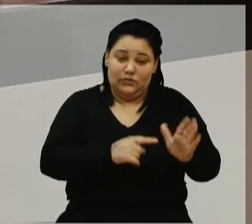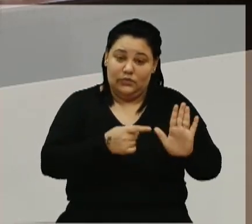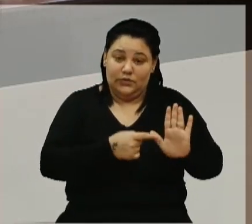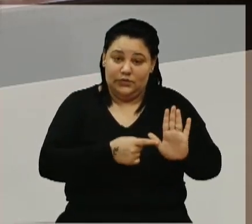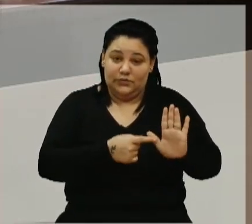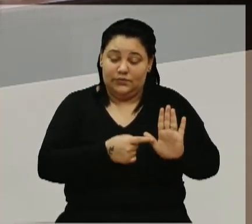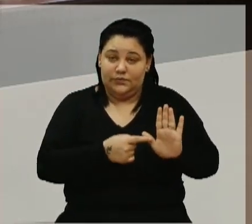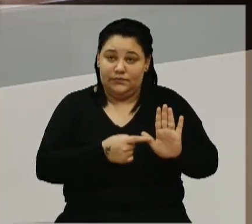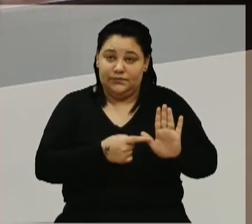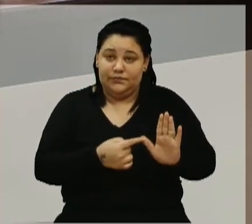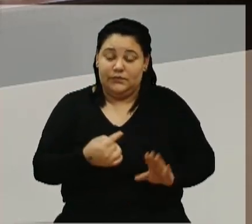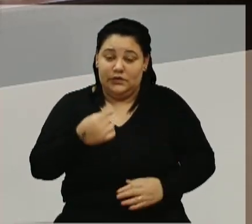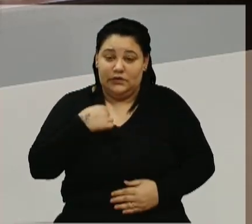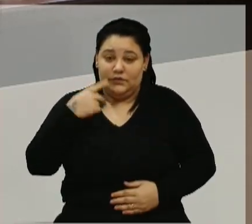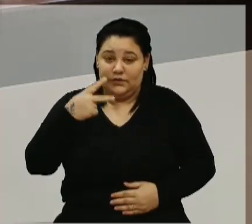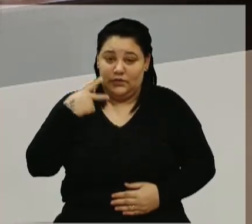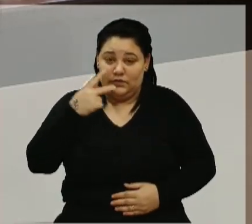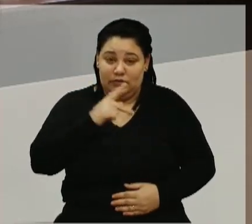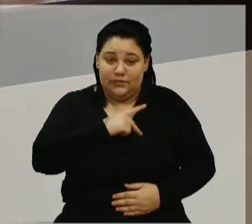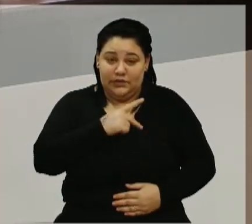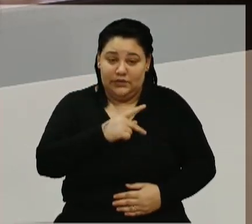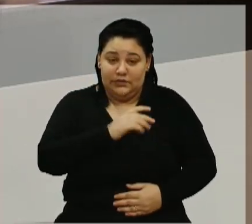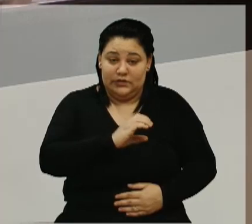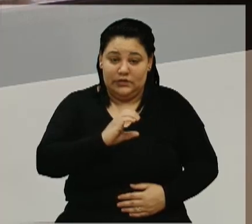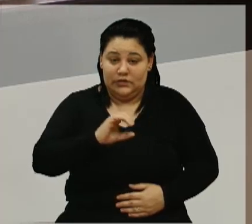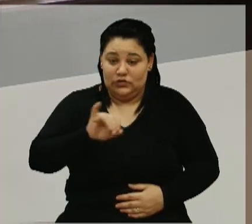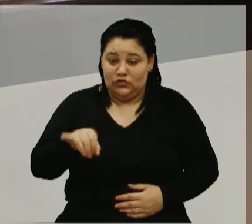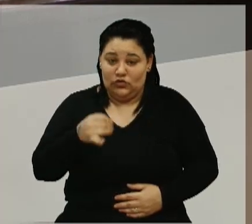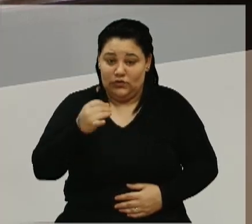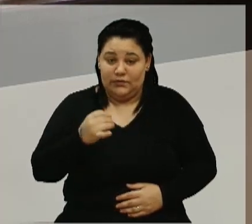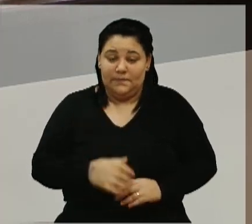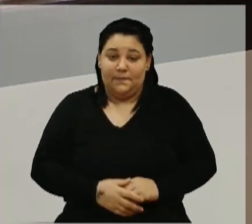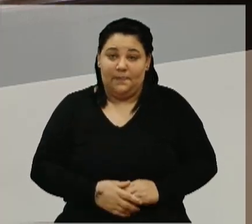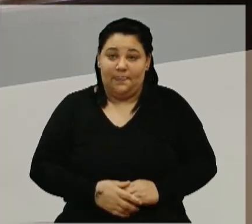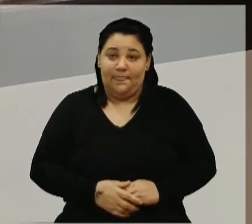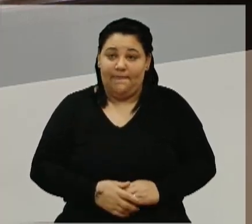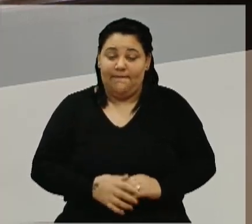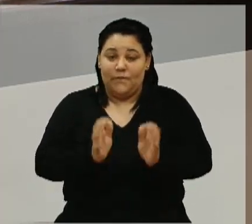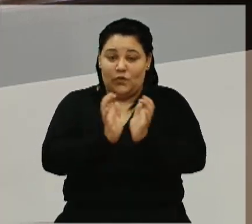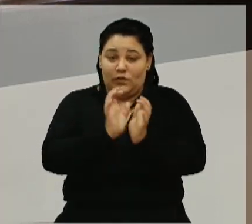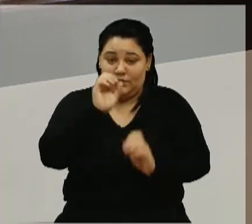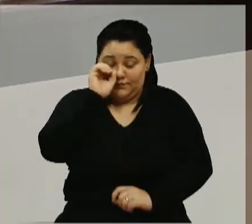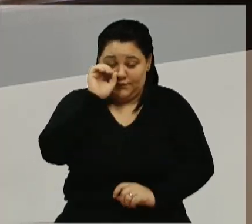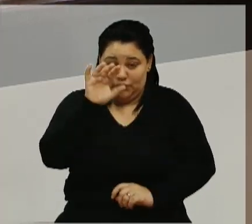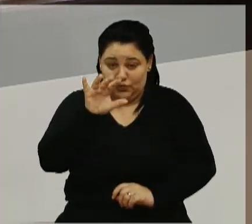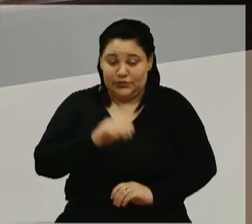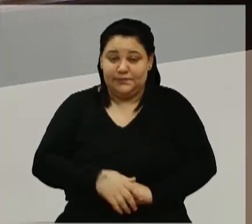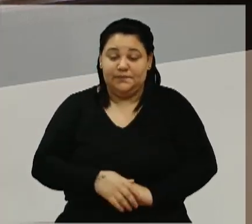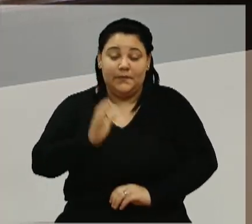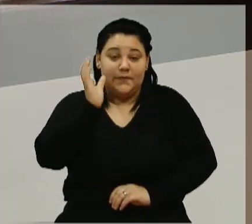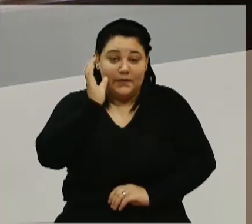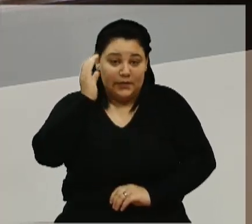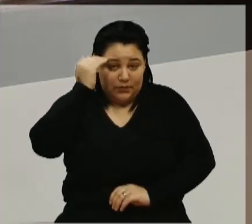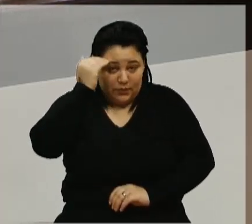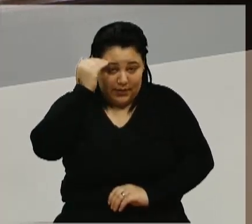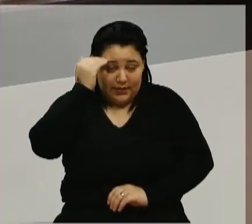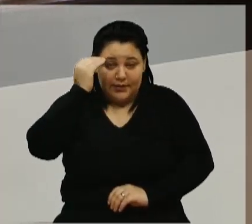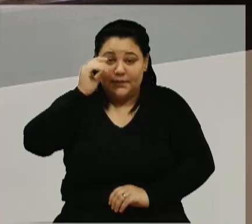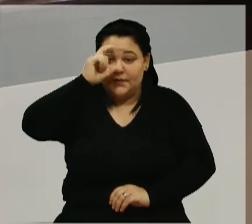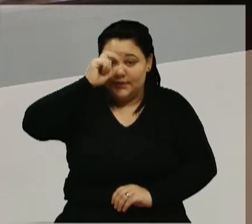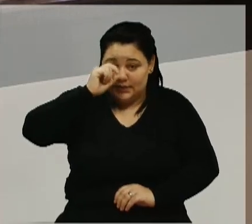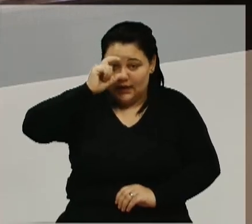este vereador presidente da CGJ, colega Fiuza, Felipe Guilhermeier,